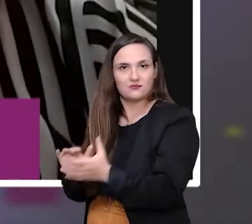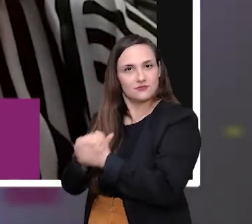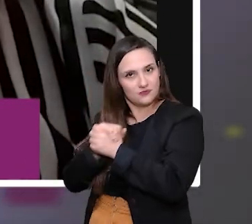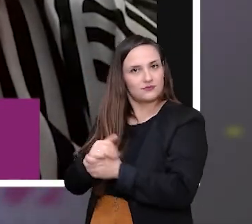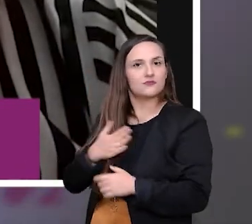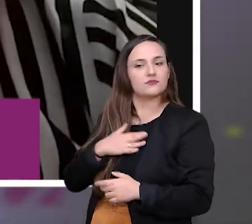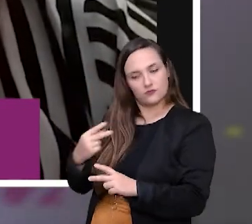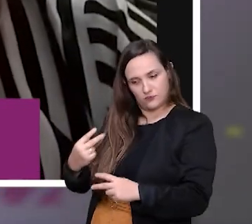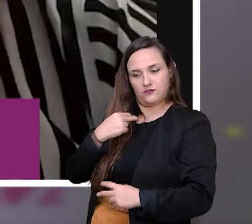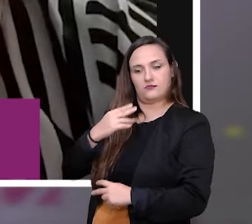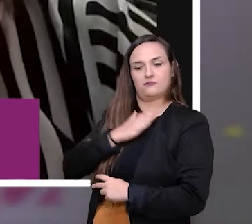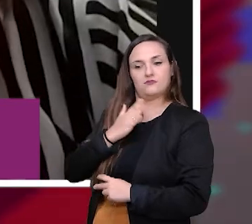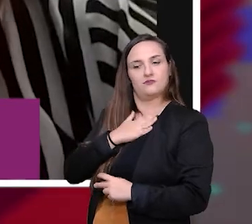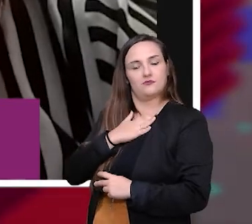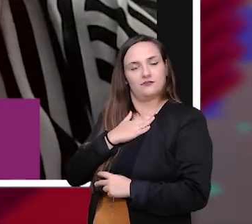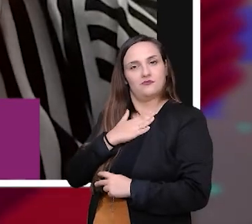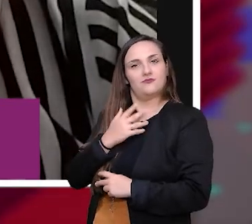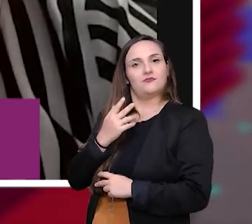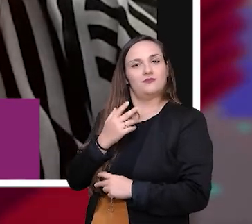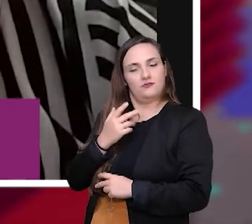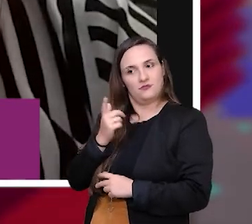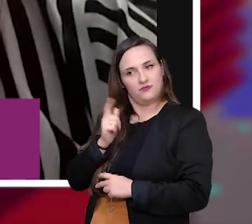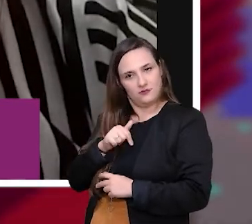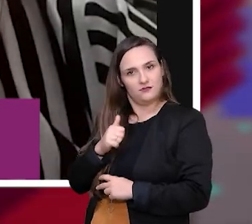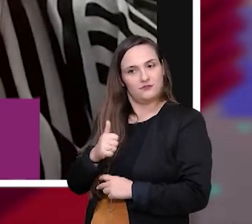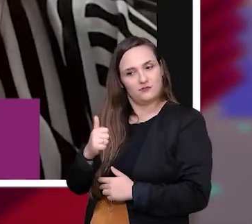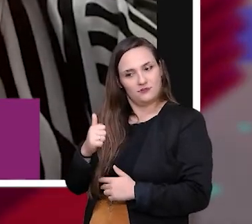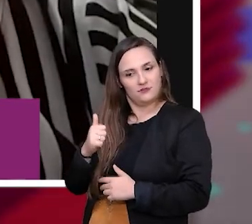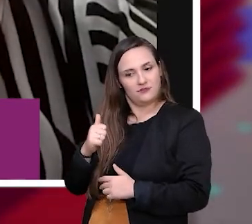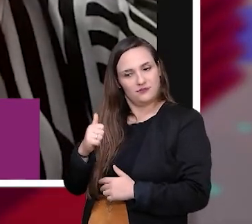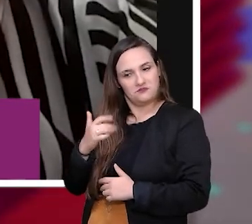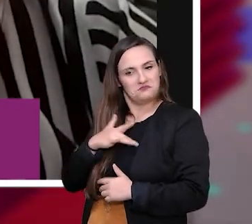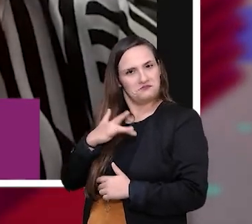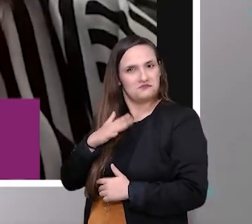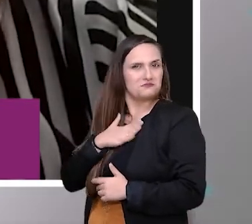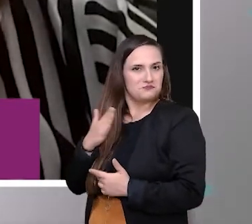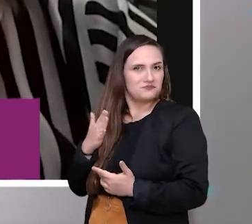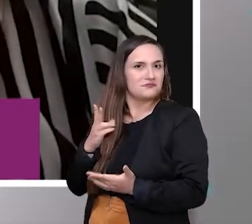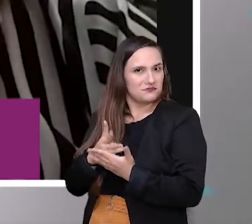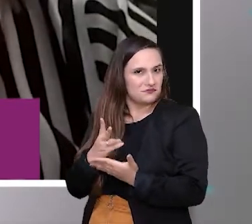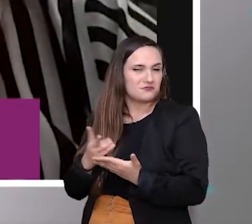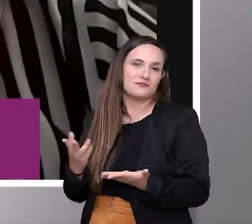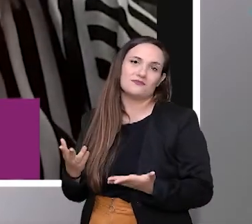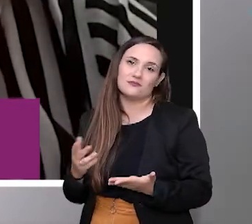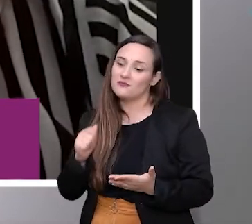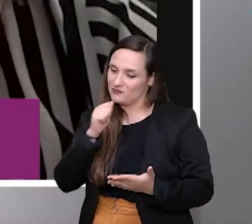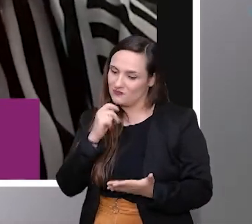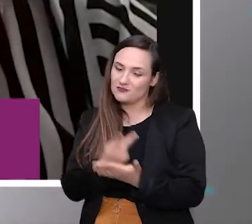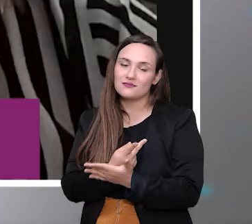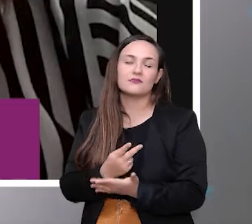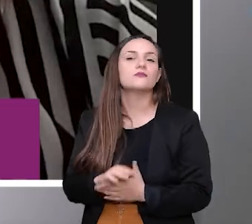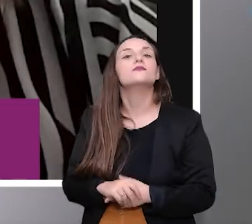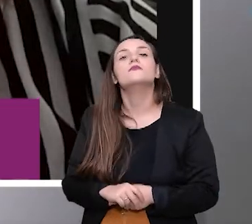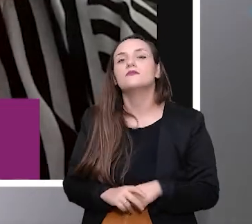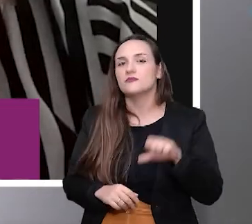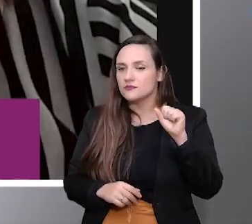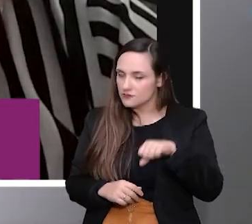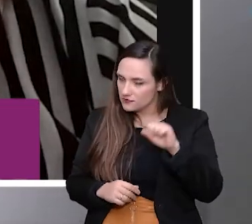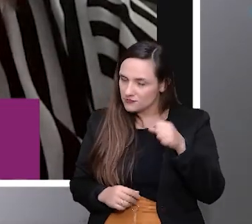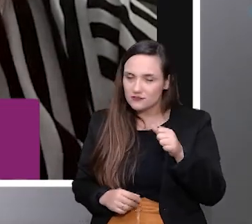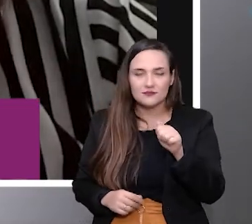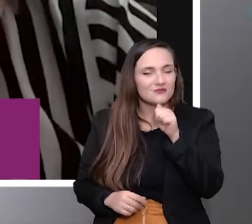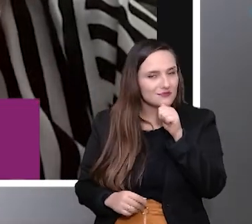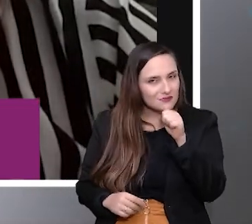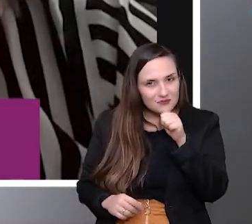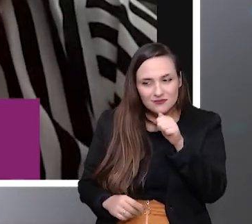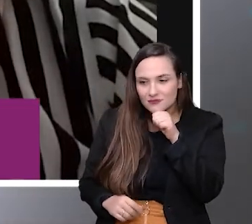posicionamento dela O e tempo ela todo. vai brigar por aquilo até conseguir, mesmo Exatamente. errada. Mesmo que seja